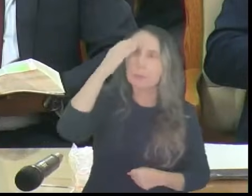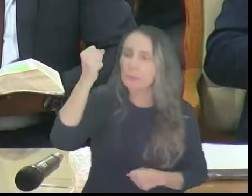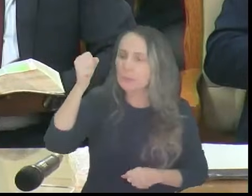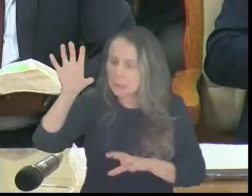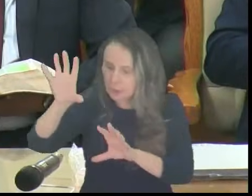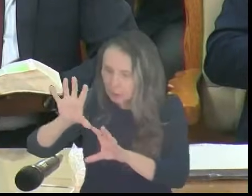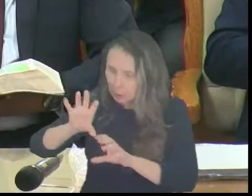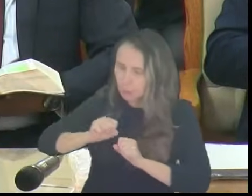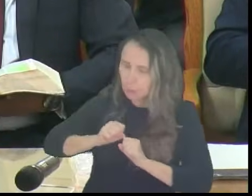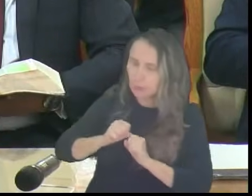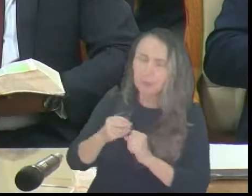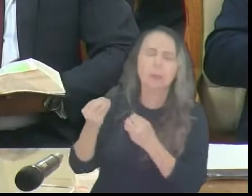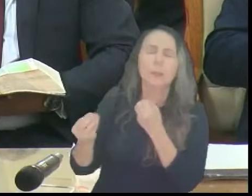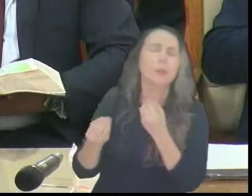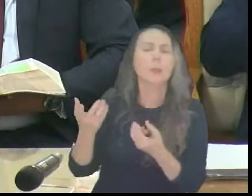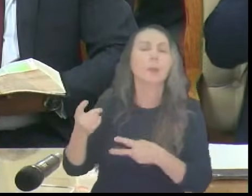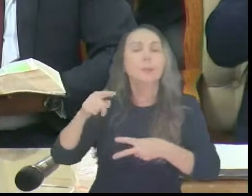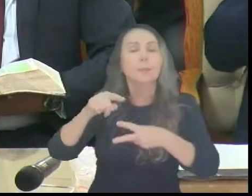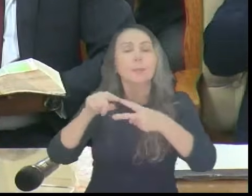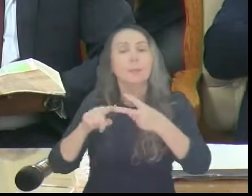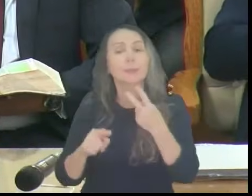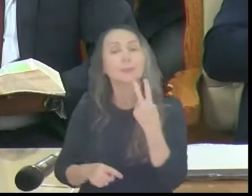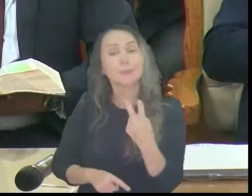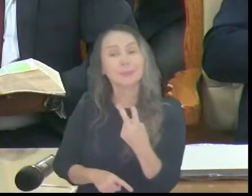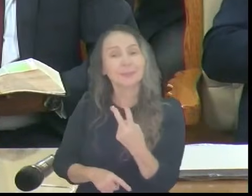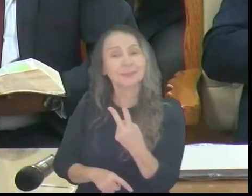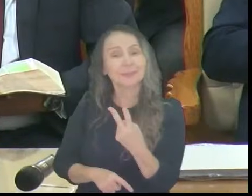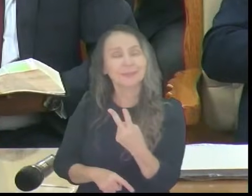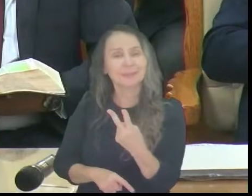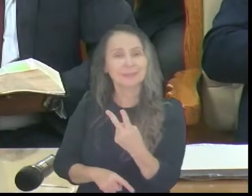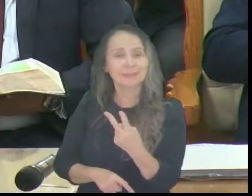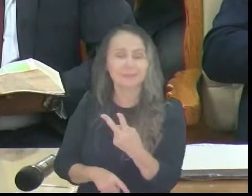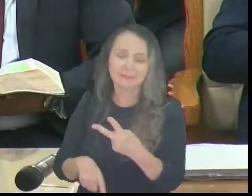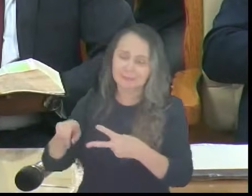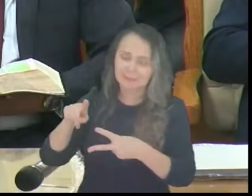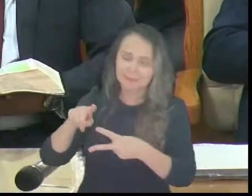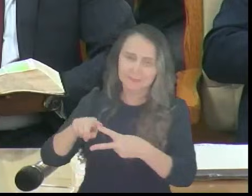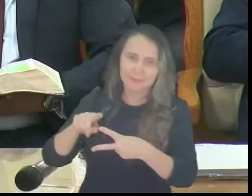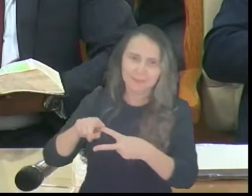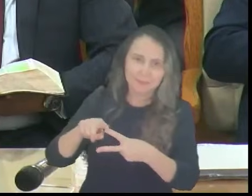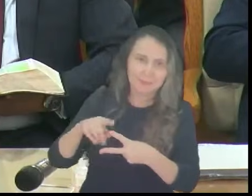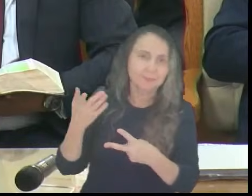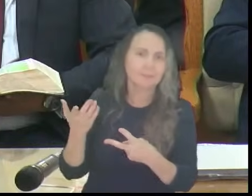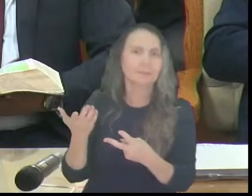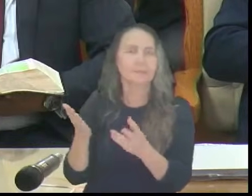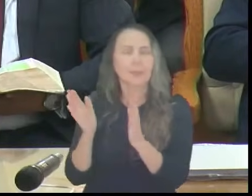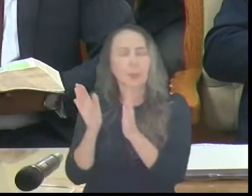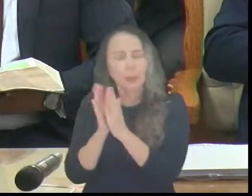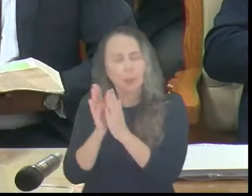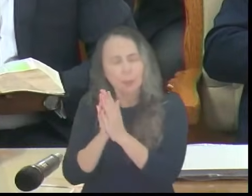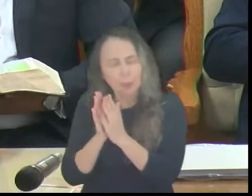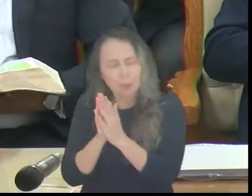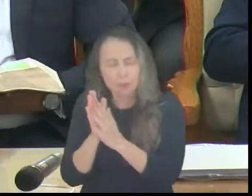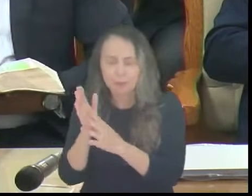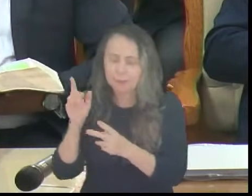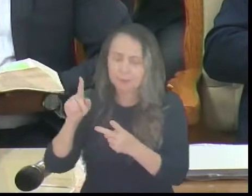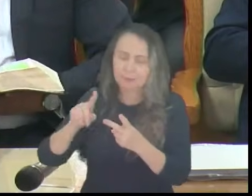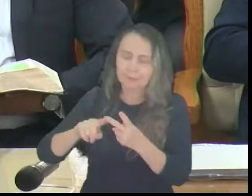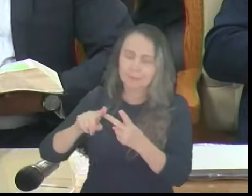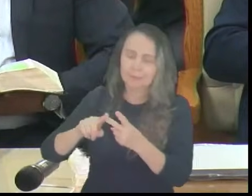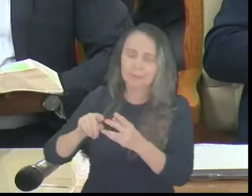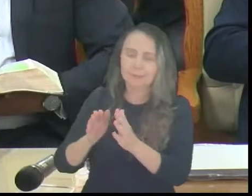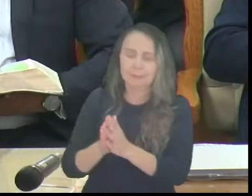poder. Quais essas duas coisas, essas duas condições? Orando, lendo a palavra. Orando e lendo a